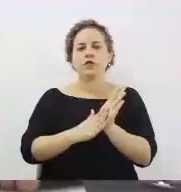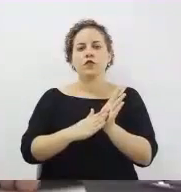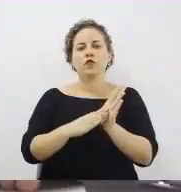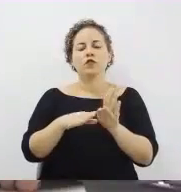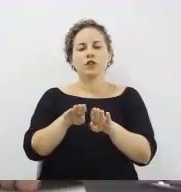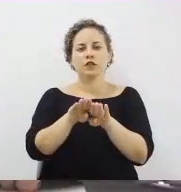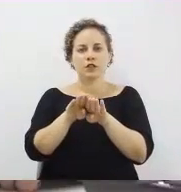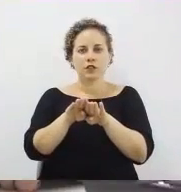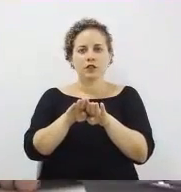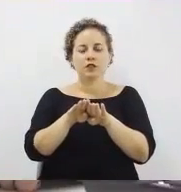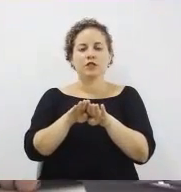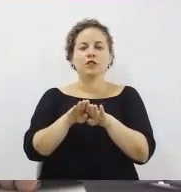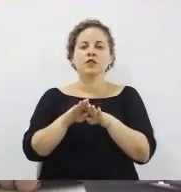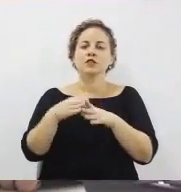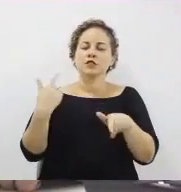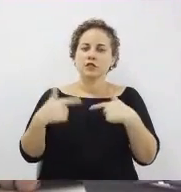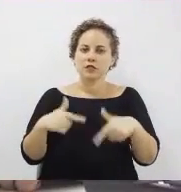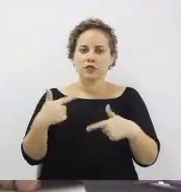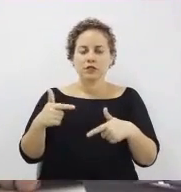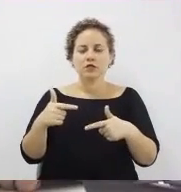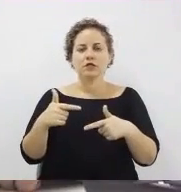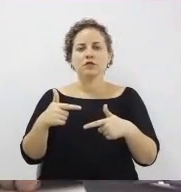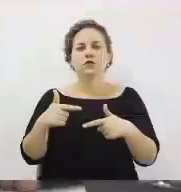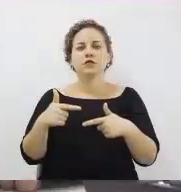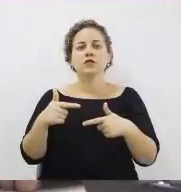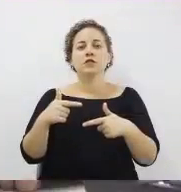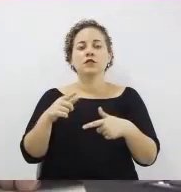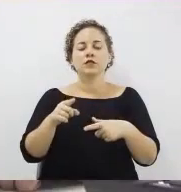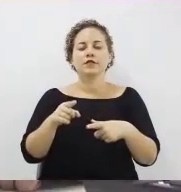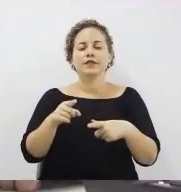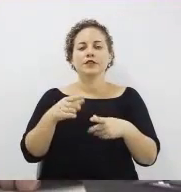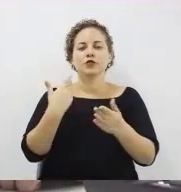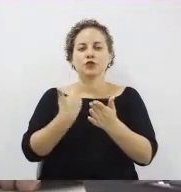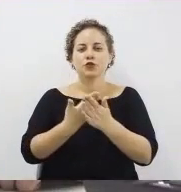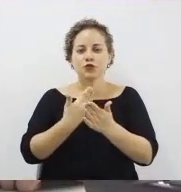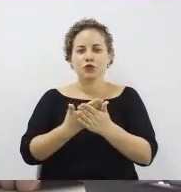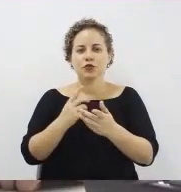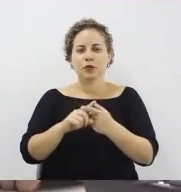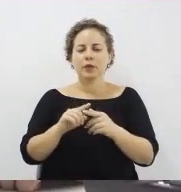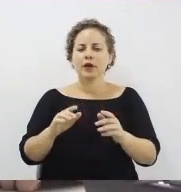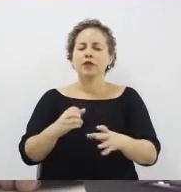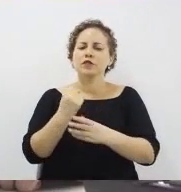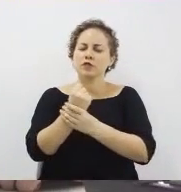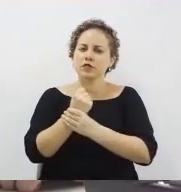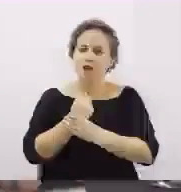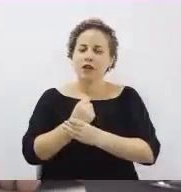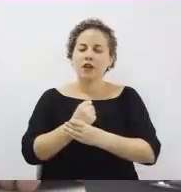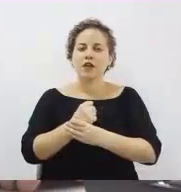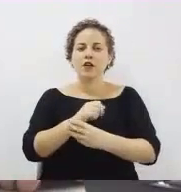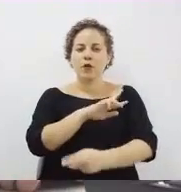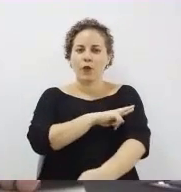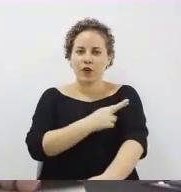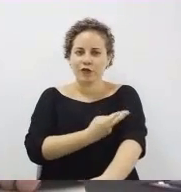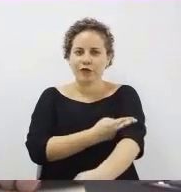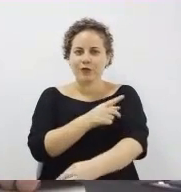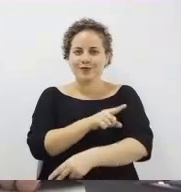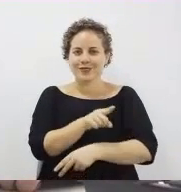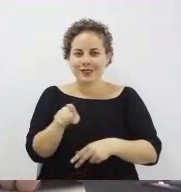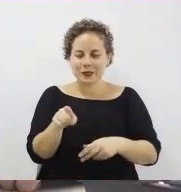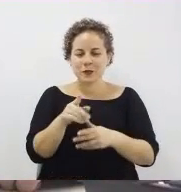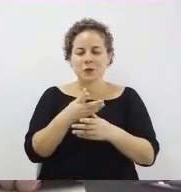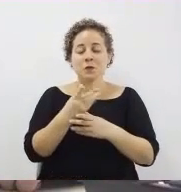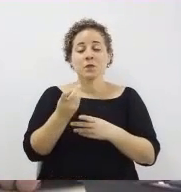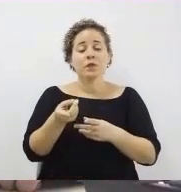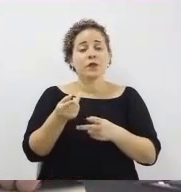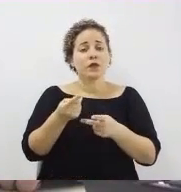vamos ver aqui nesse exemplo. É um exemplo citado no caderno de estudos e que serve como reforço para vocês. A empresa Alfa é uma empresa fornecedora